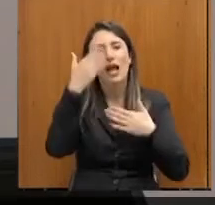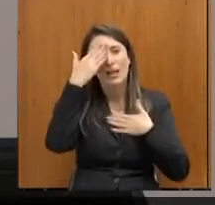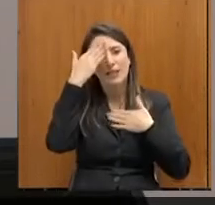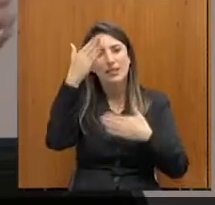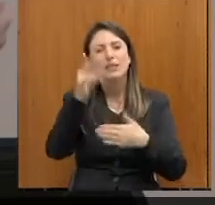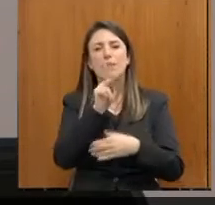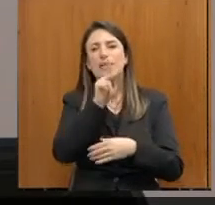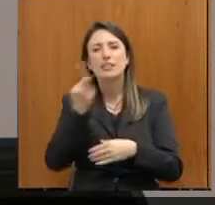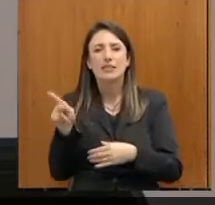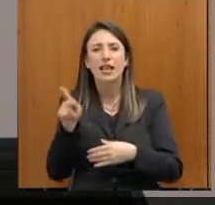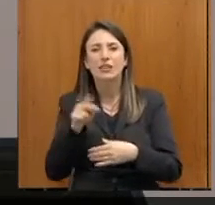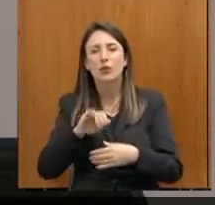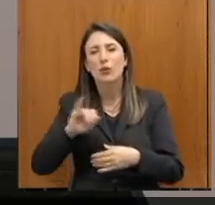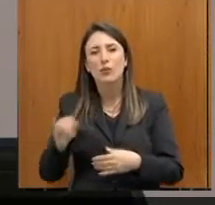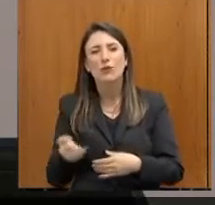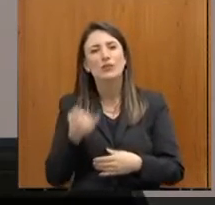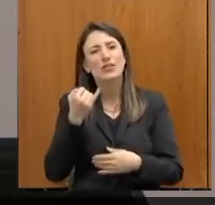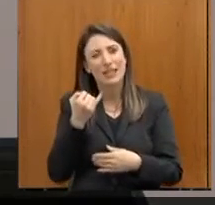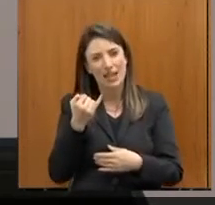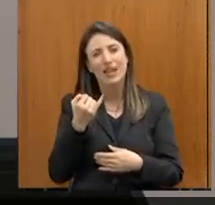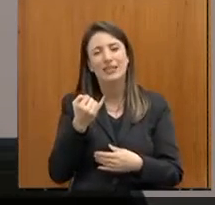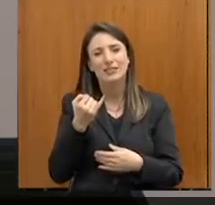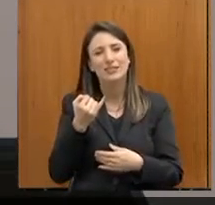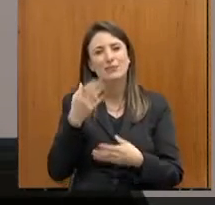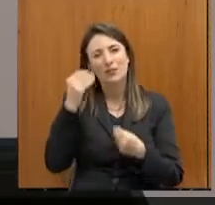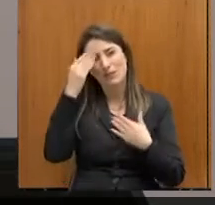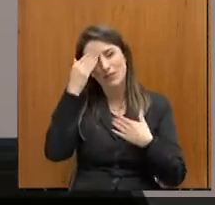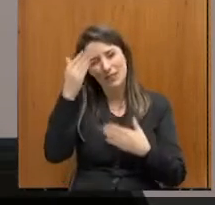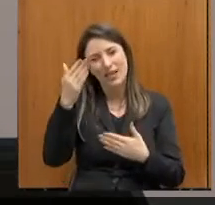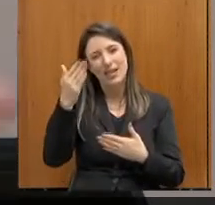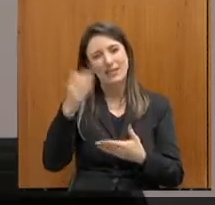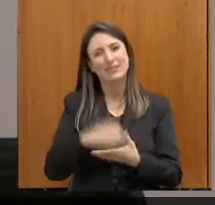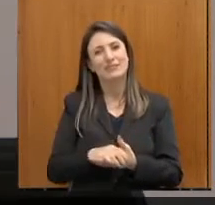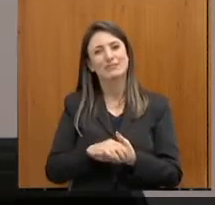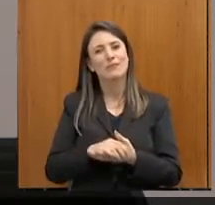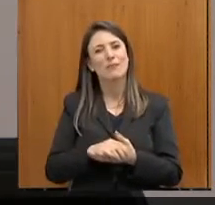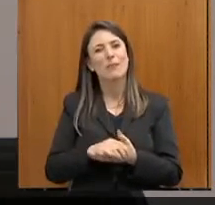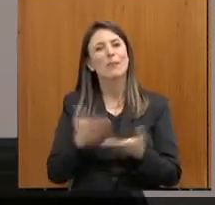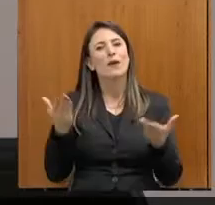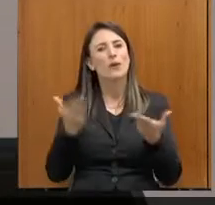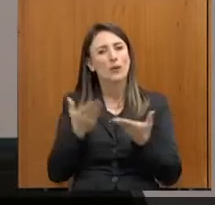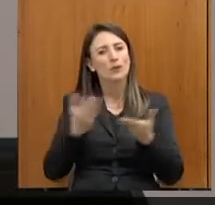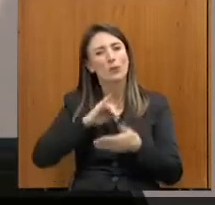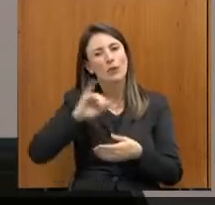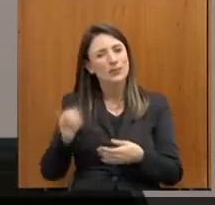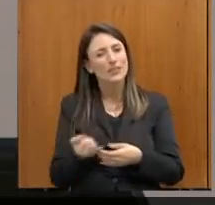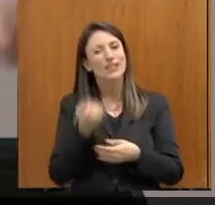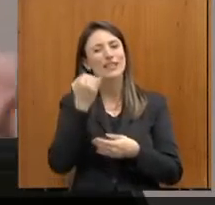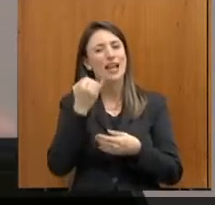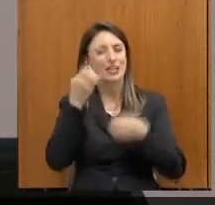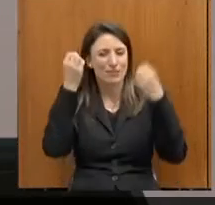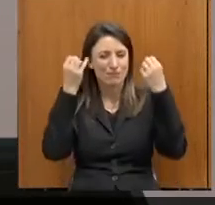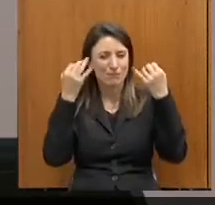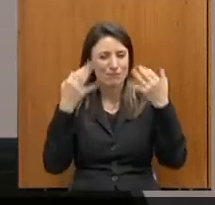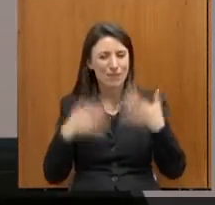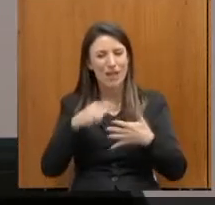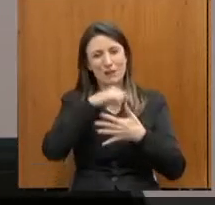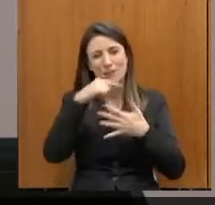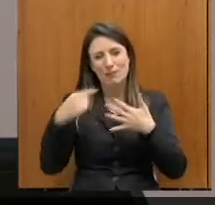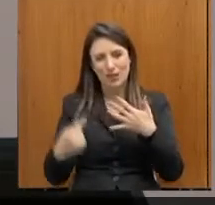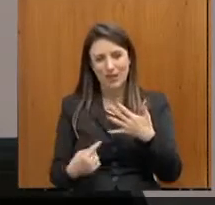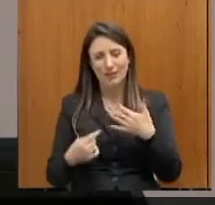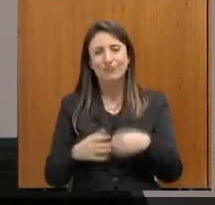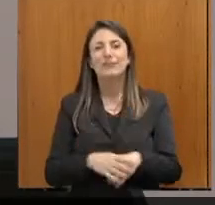nosso Presidente pela oportunidade viu presidente de estar aqui hoje trazendo essas questões e que todos os municípios